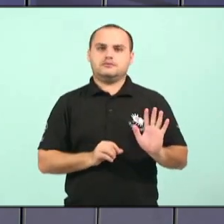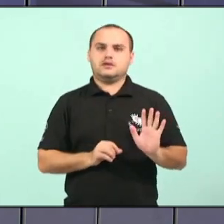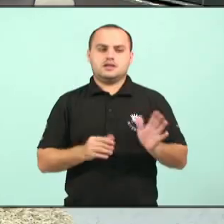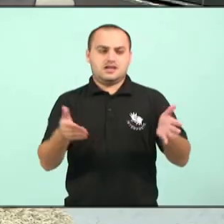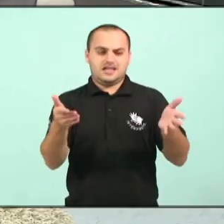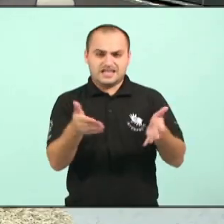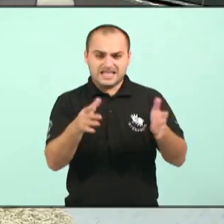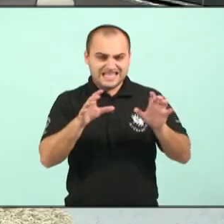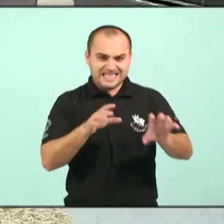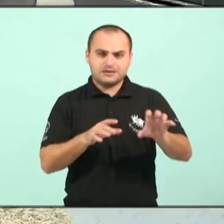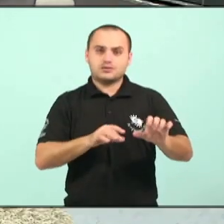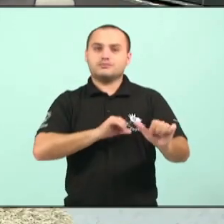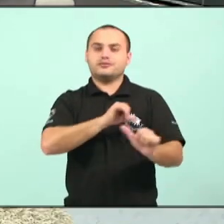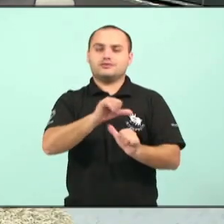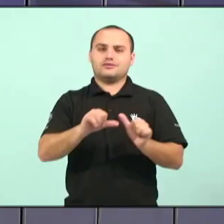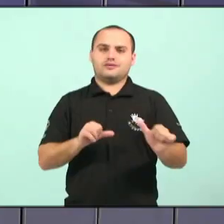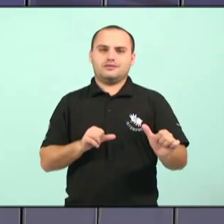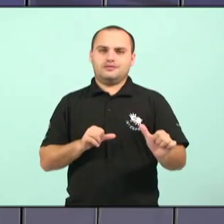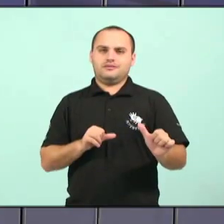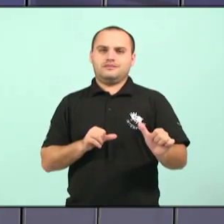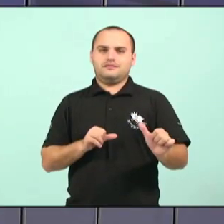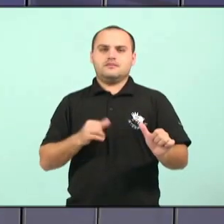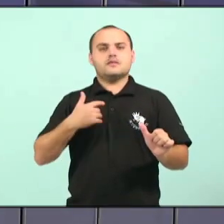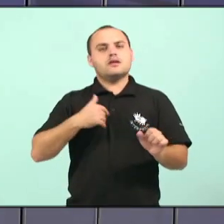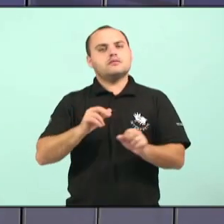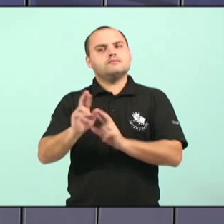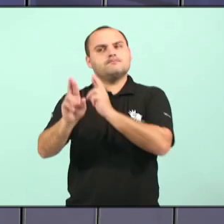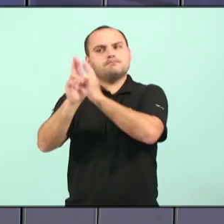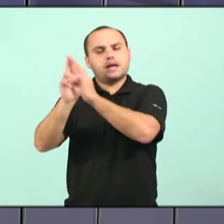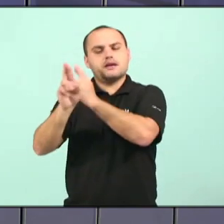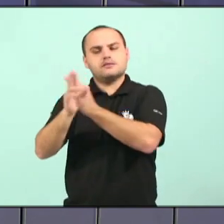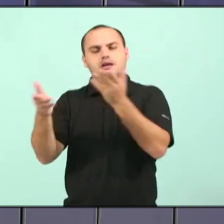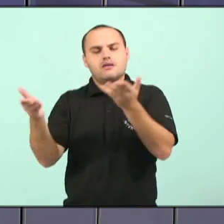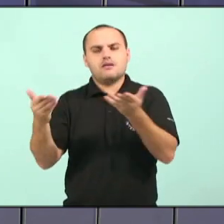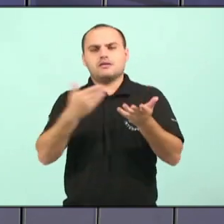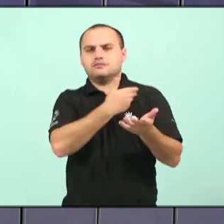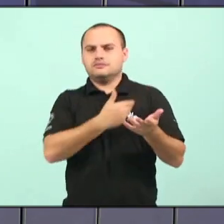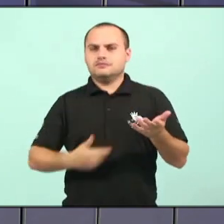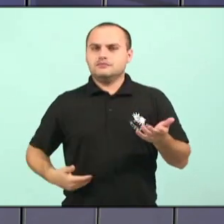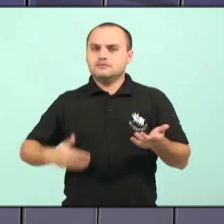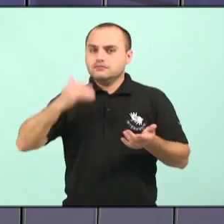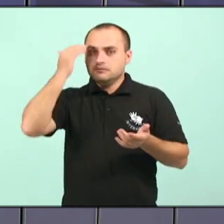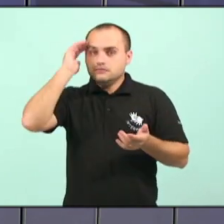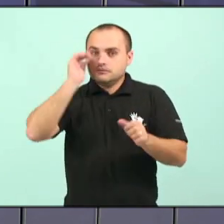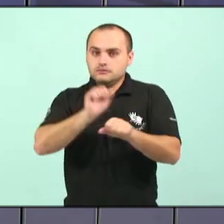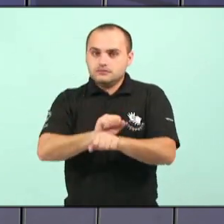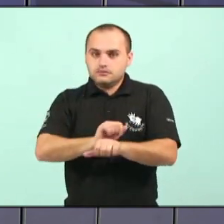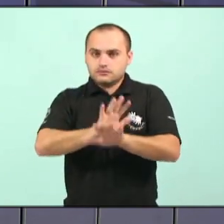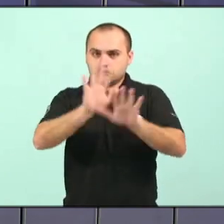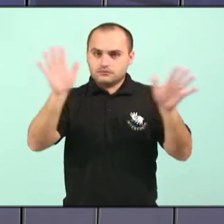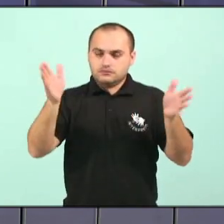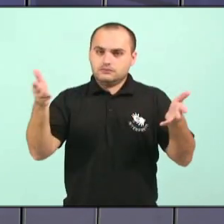funciona mais, isso mudou. Espero que os nossos governantes eles entendam de uma vez por toda o recado que foi